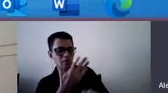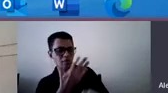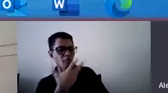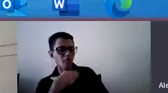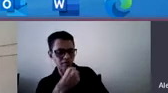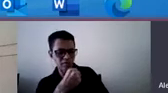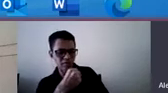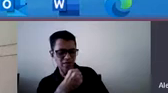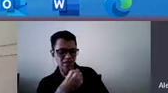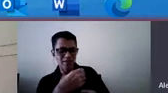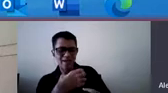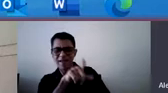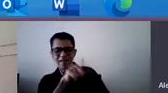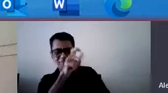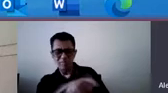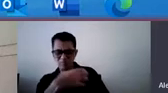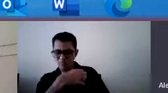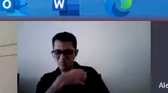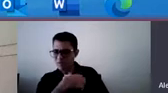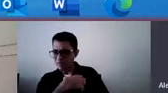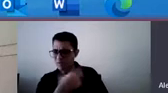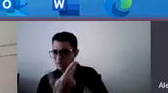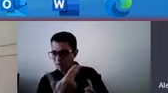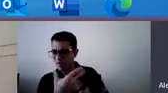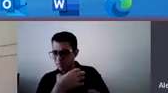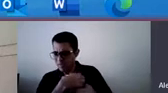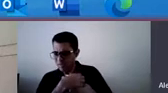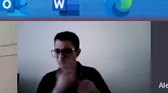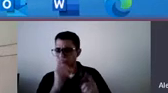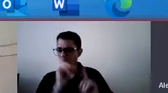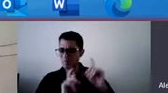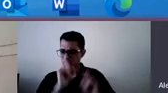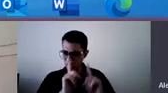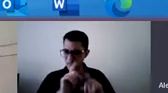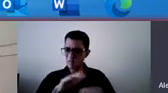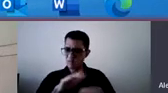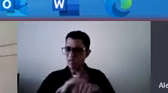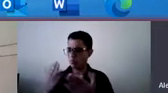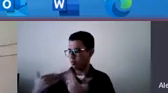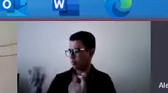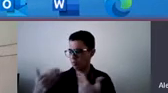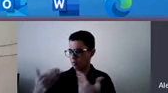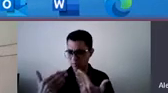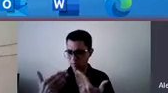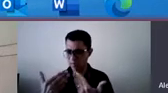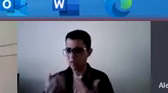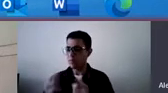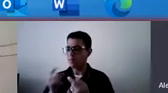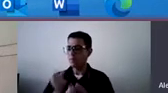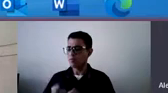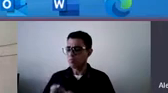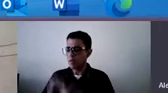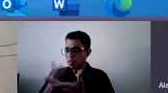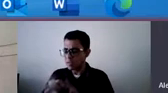tem sentimento? Como ela está se expressando, ela está conversando. Então, vamos dar uma dica para o